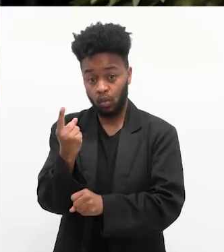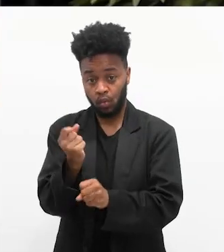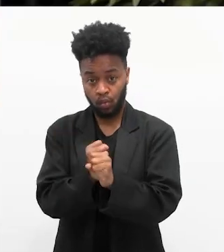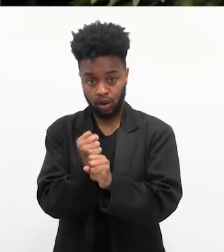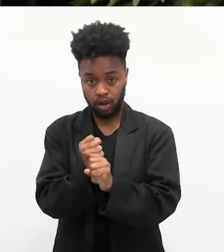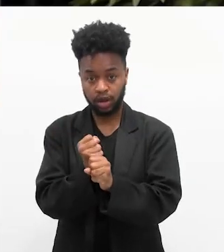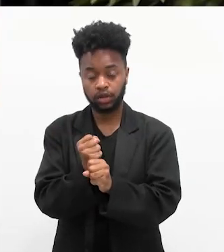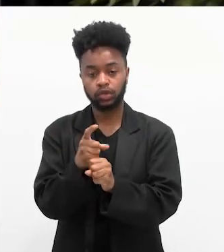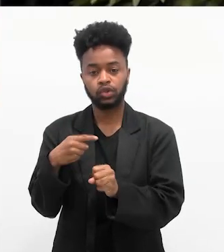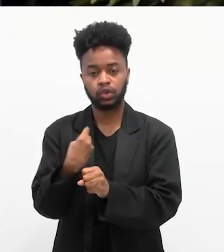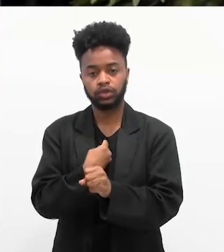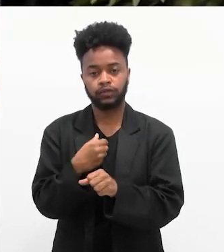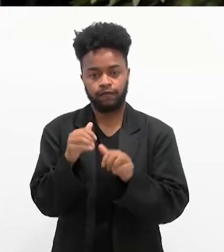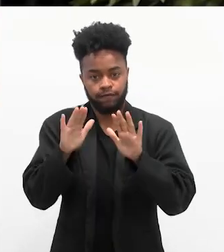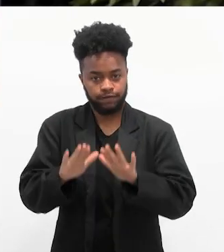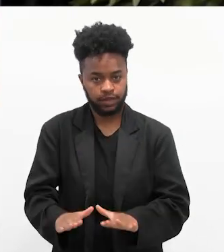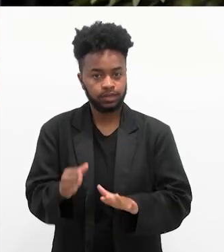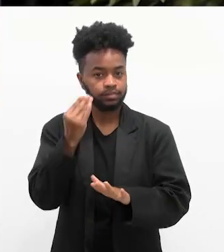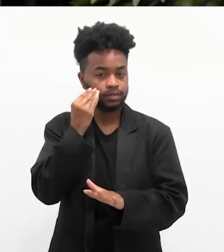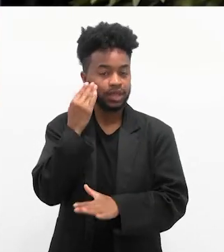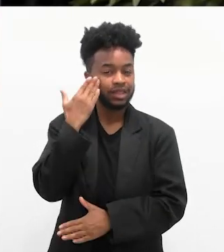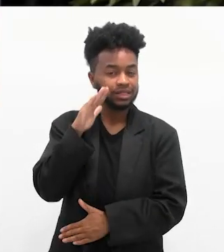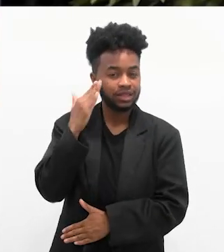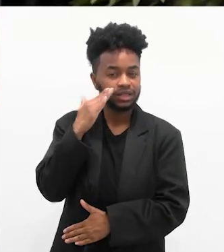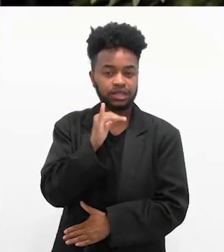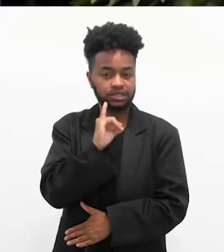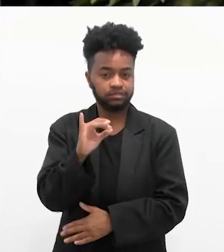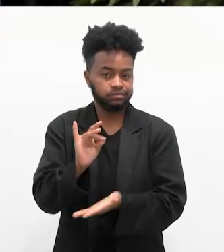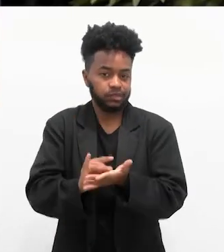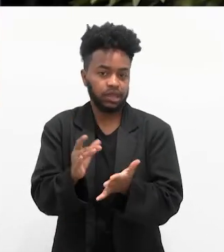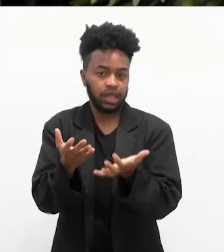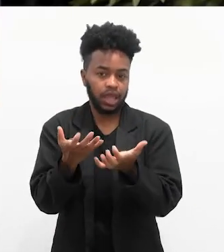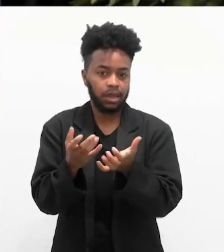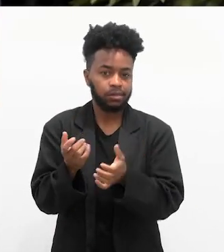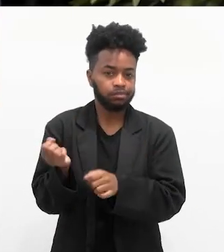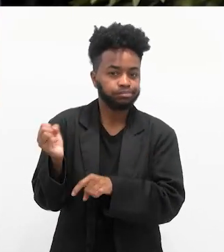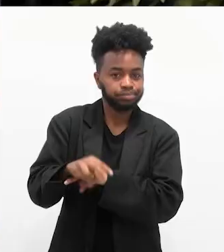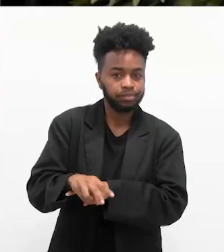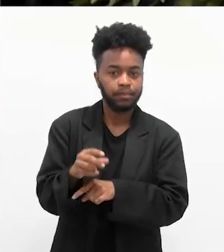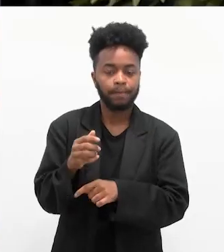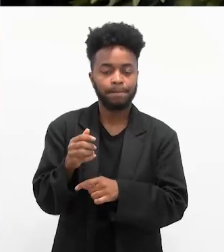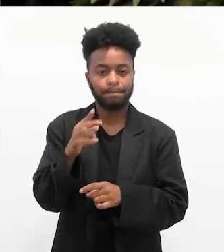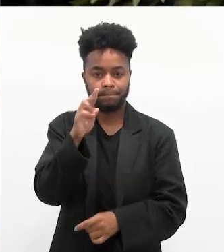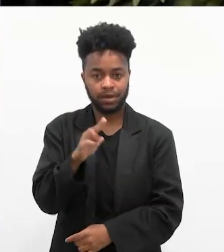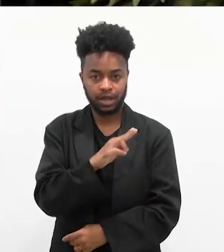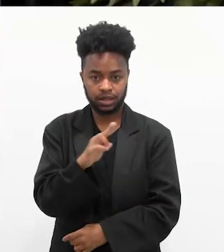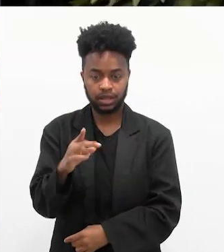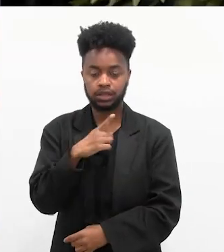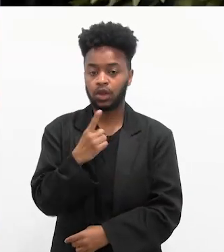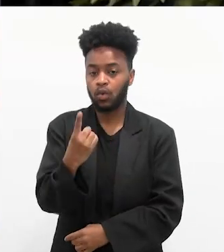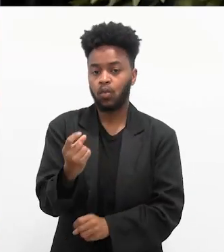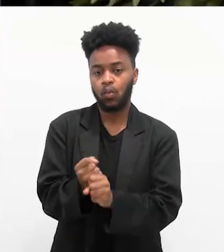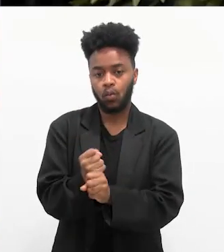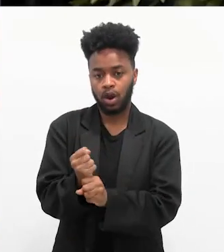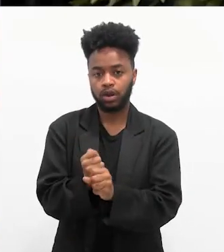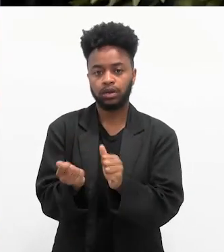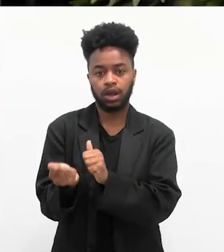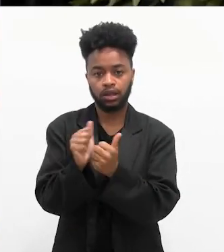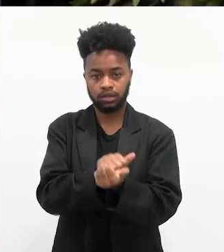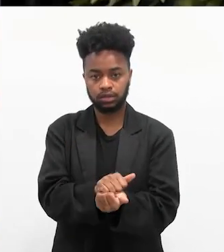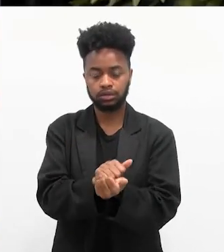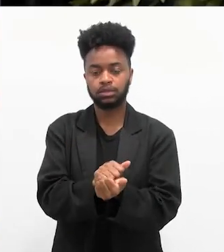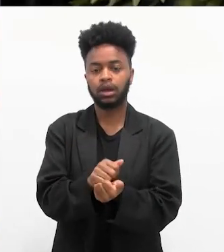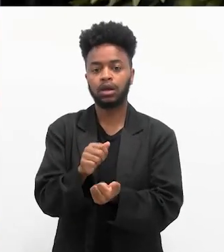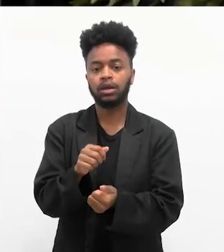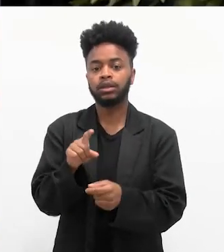primeiro ano, depois do ano de discernimento, que é chamado grupo vocacional, nós temos um ano de adaptação, digamos assim,